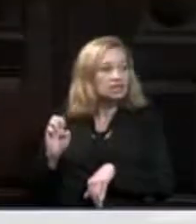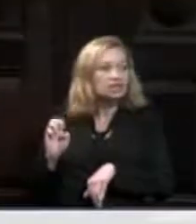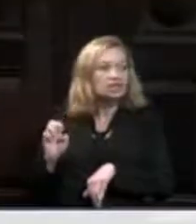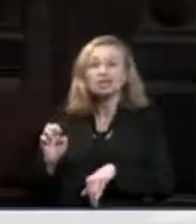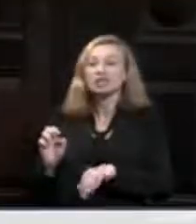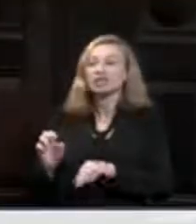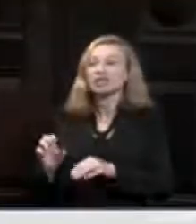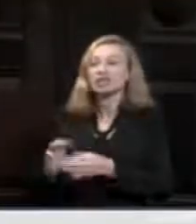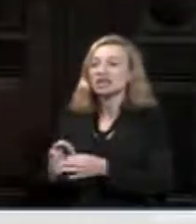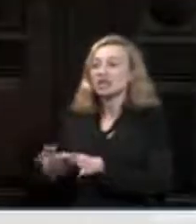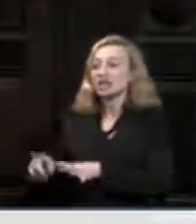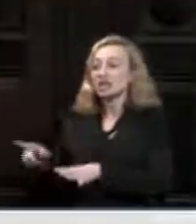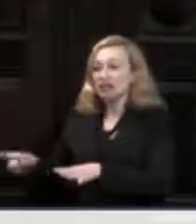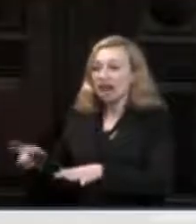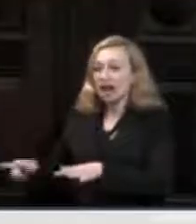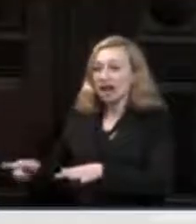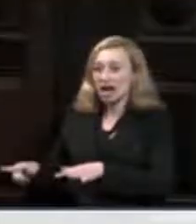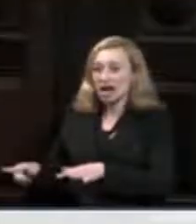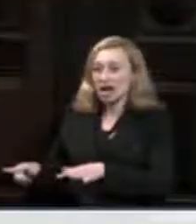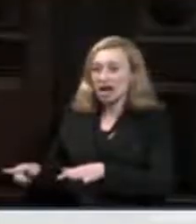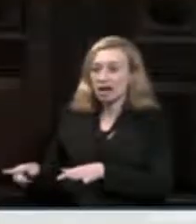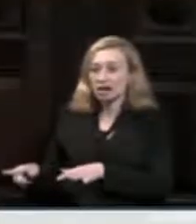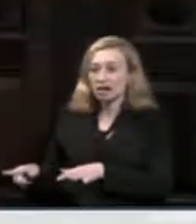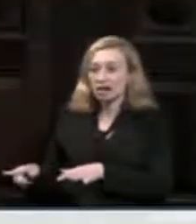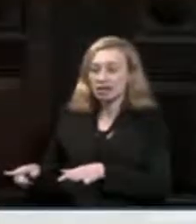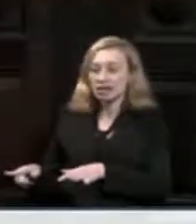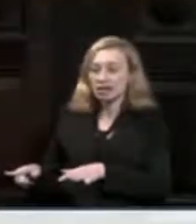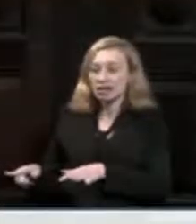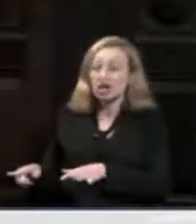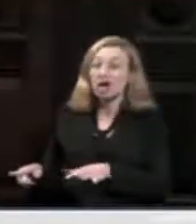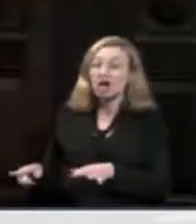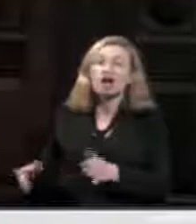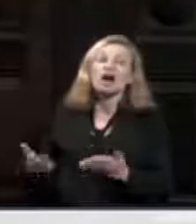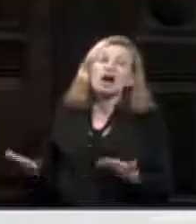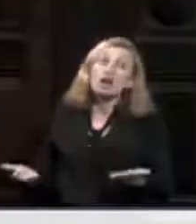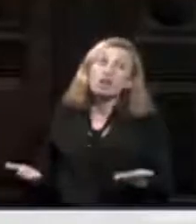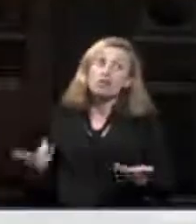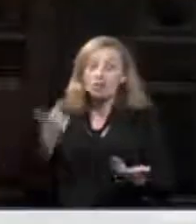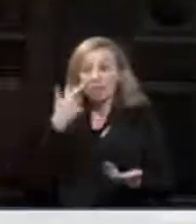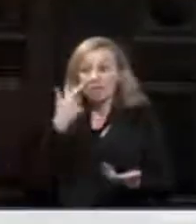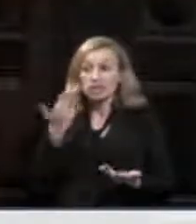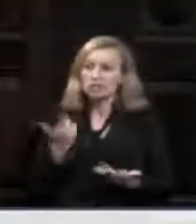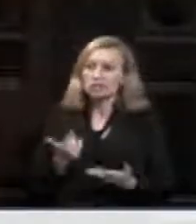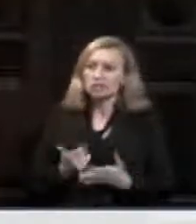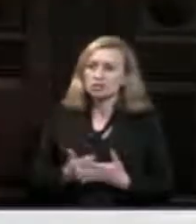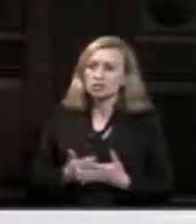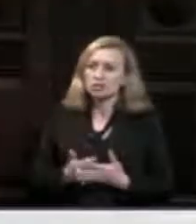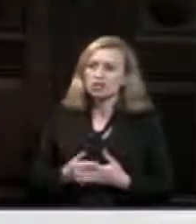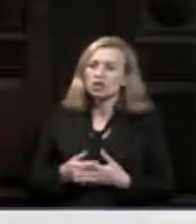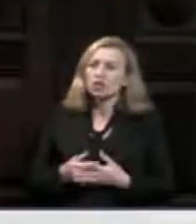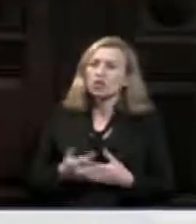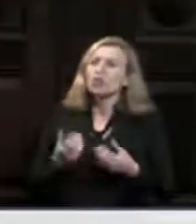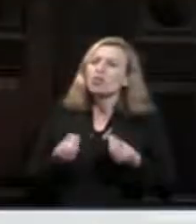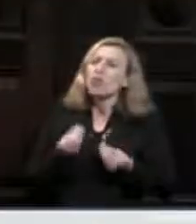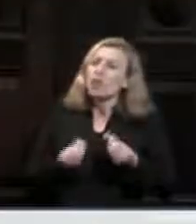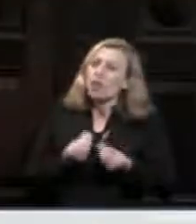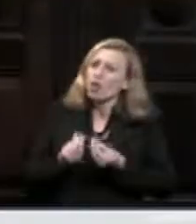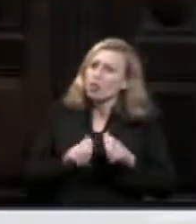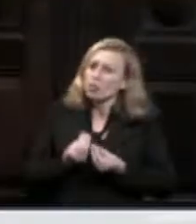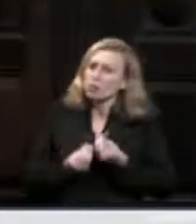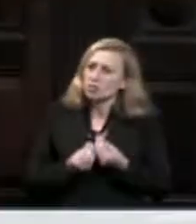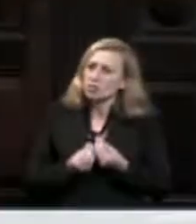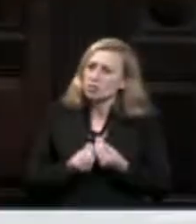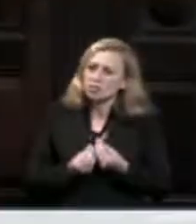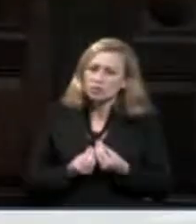hoje. Onde estão os ativistas que não vão lá protestar,